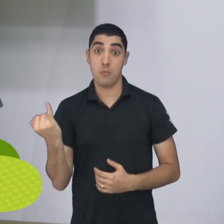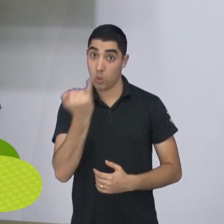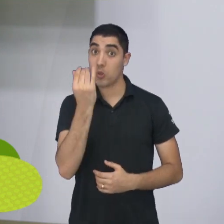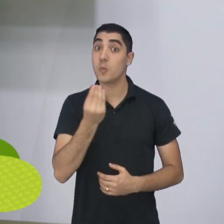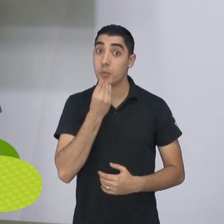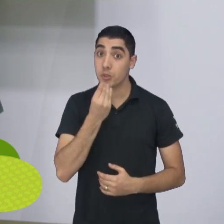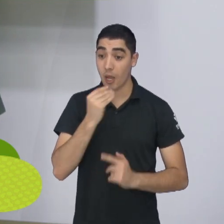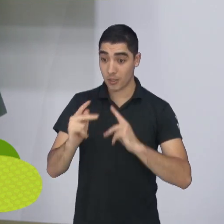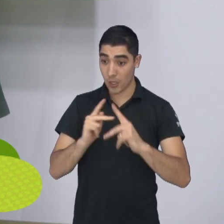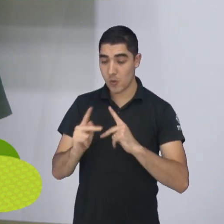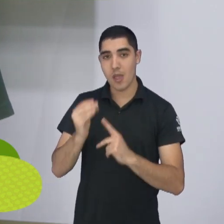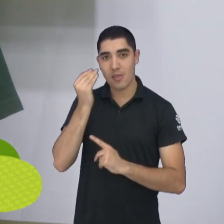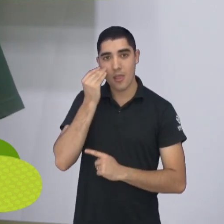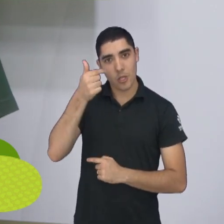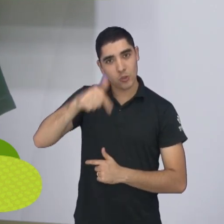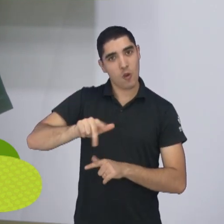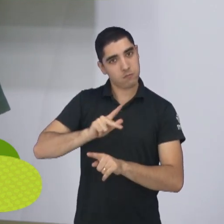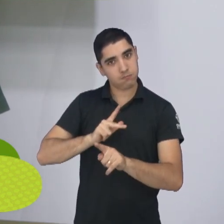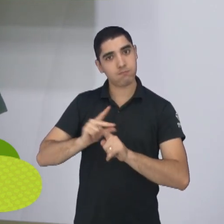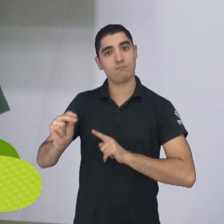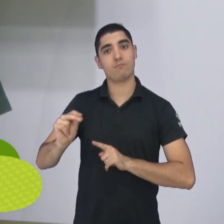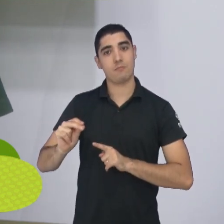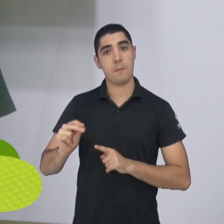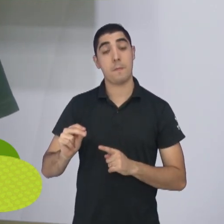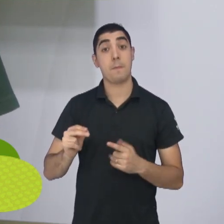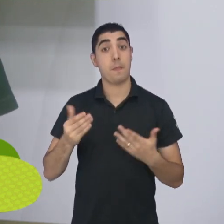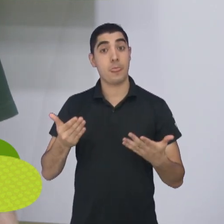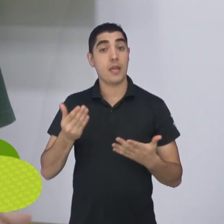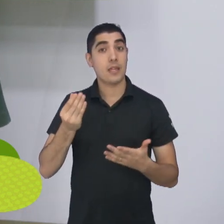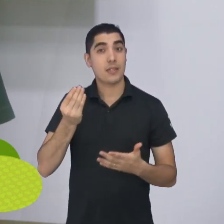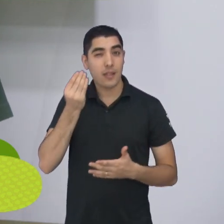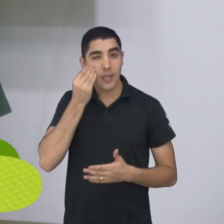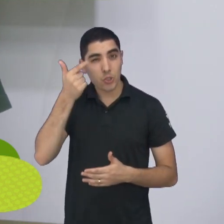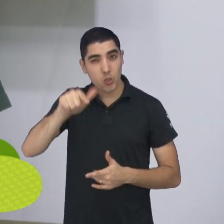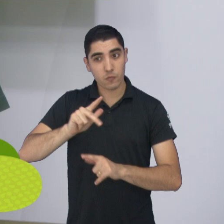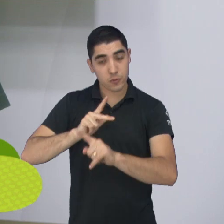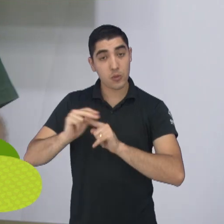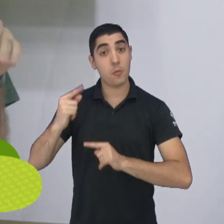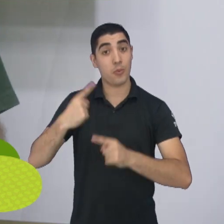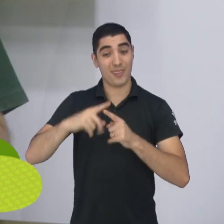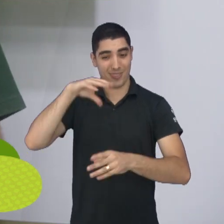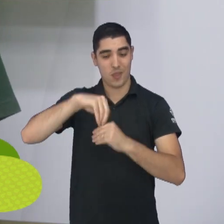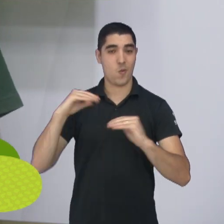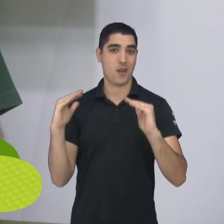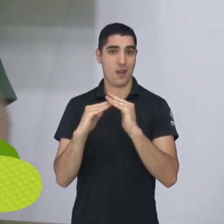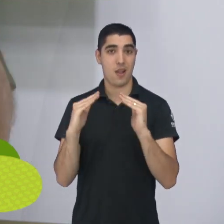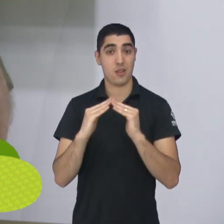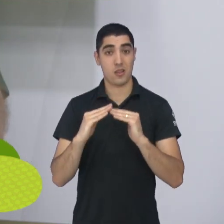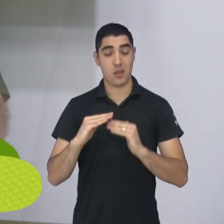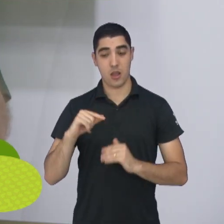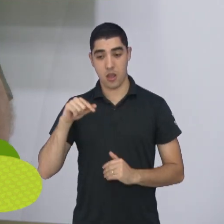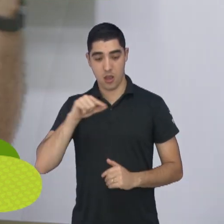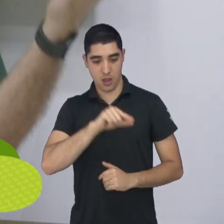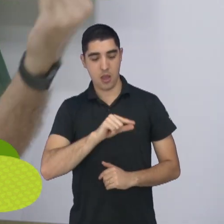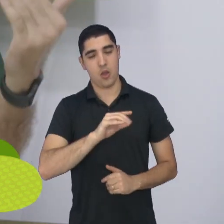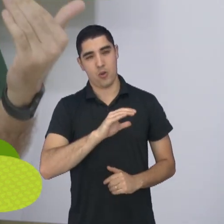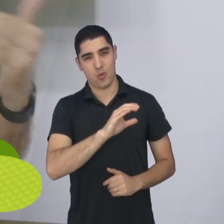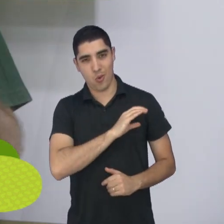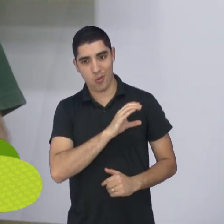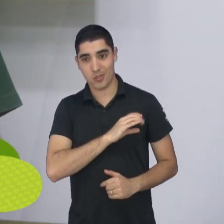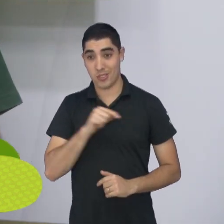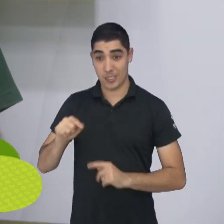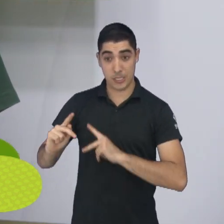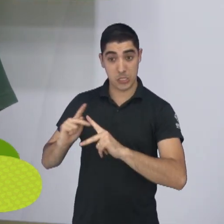José conseguir mais uma vitória, né? Agora jogando em casa. Corinthians e São José, que desde o